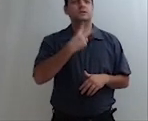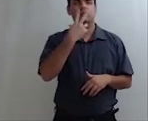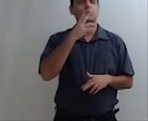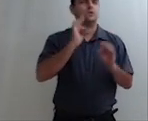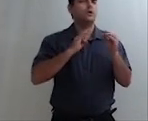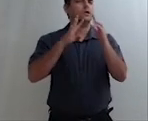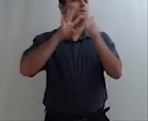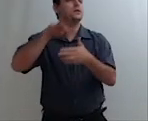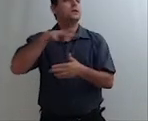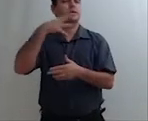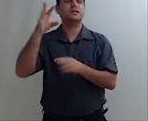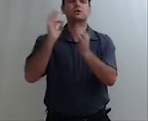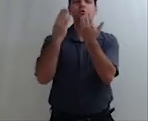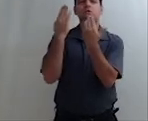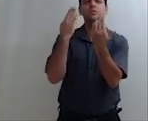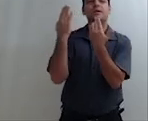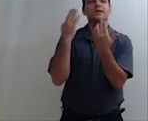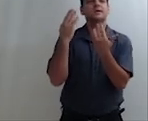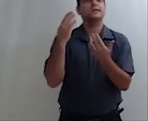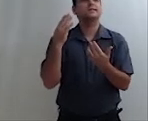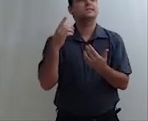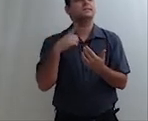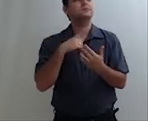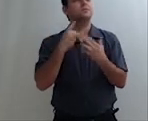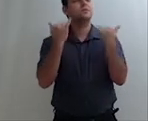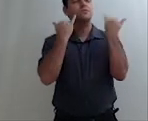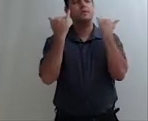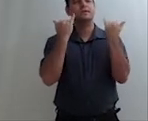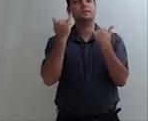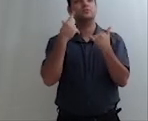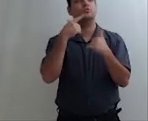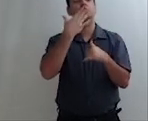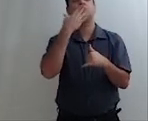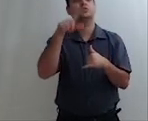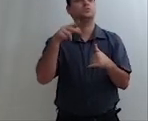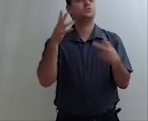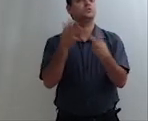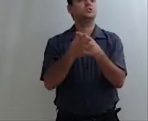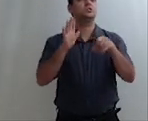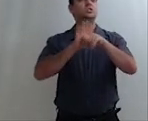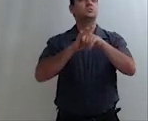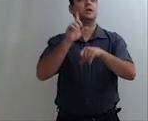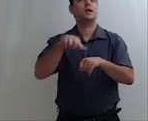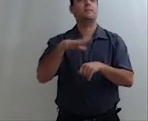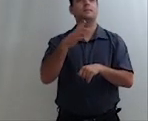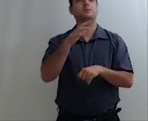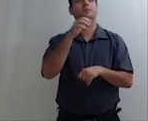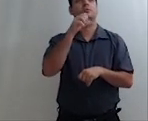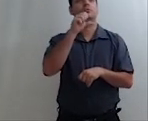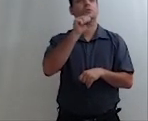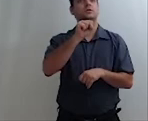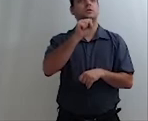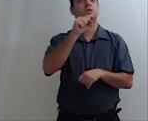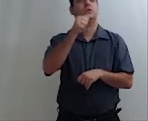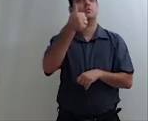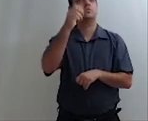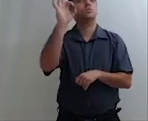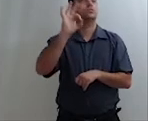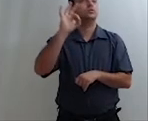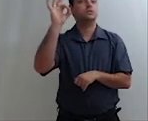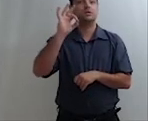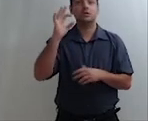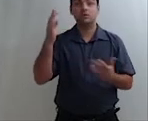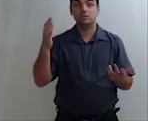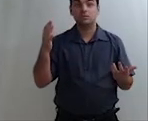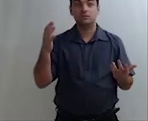têm e o dado compilado para este crime em especial é de 81% é uma cifra que nos